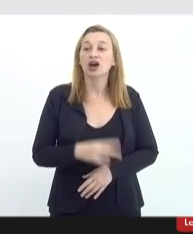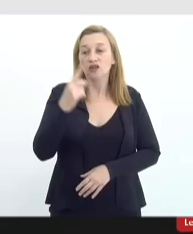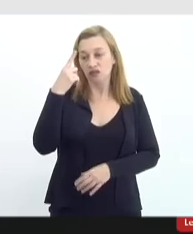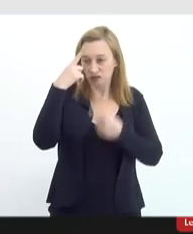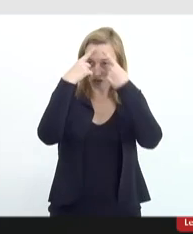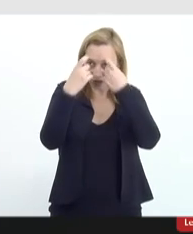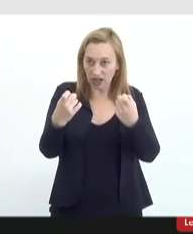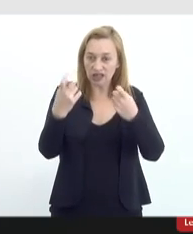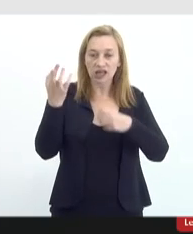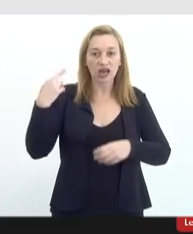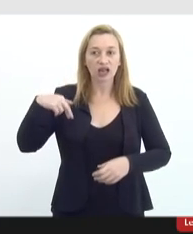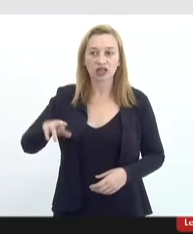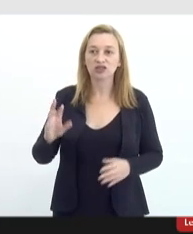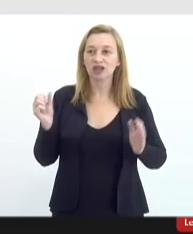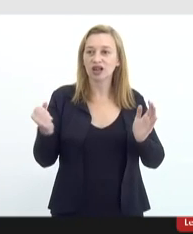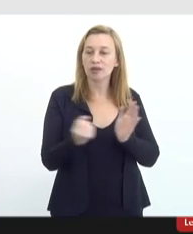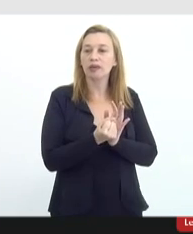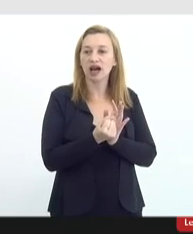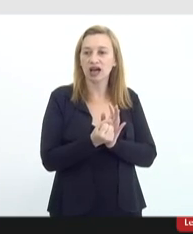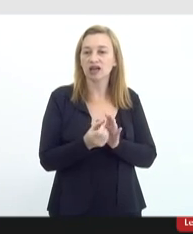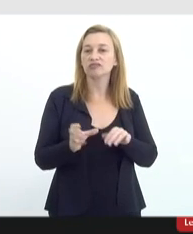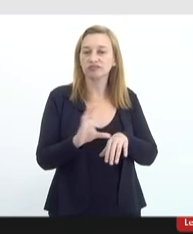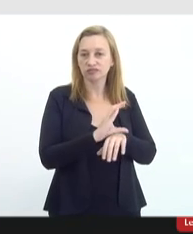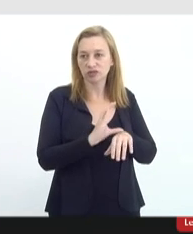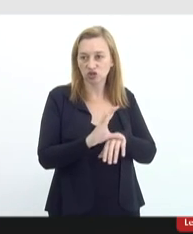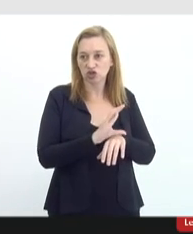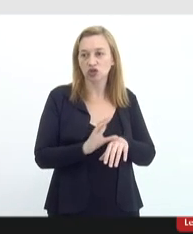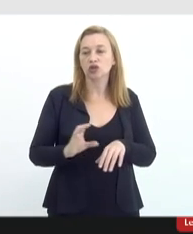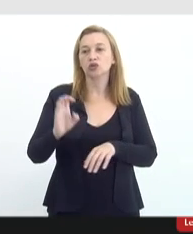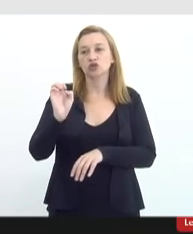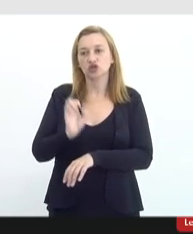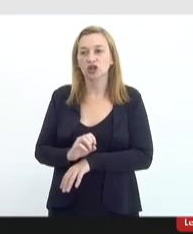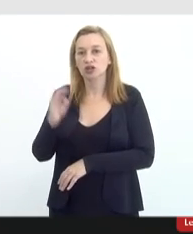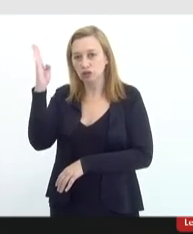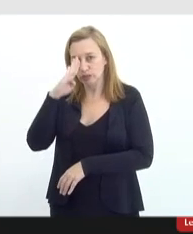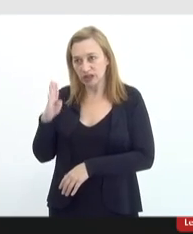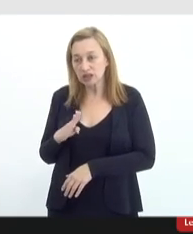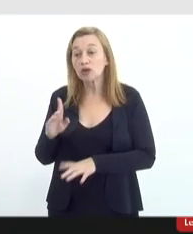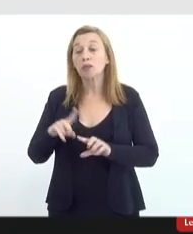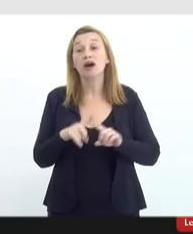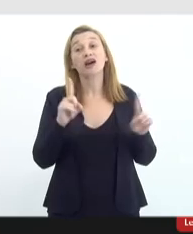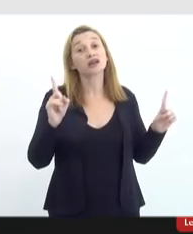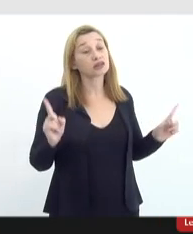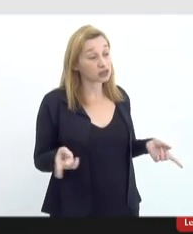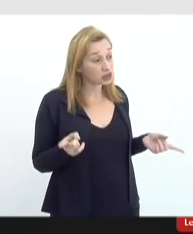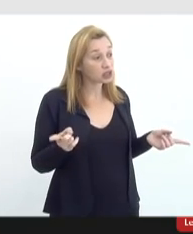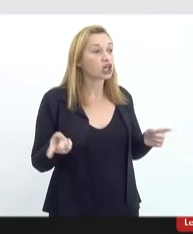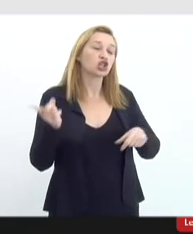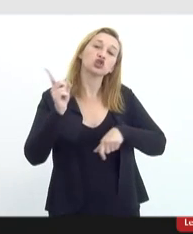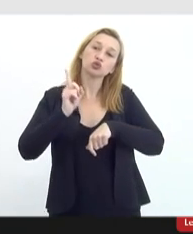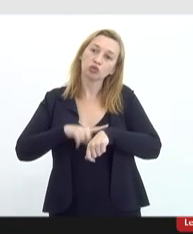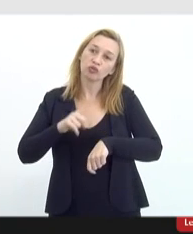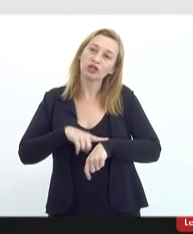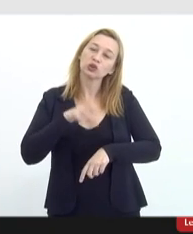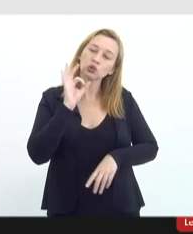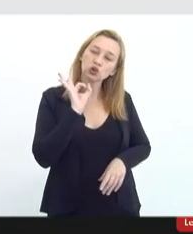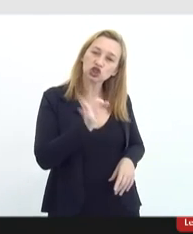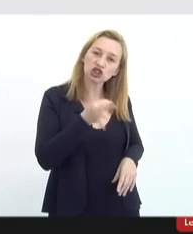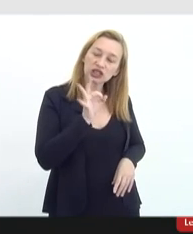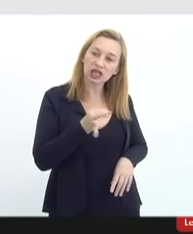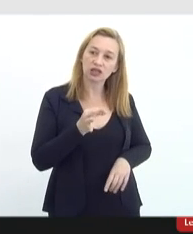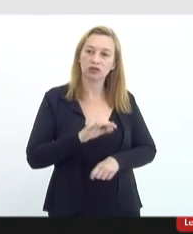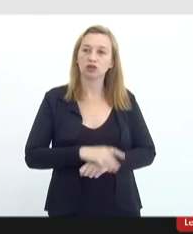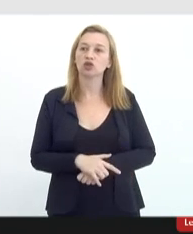violência religiosa, ela marca a Constituição do Estado, né, do Brasil. Mas é no momento específico em